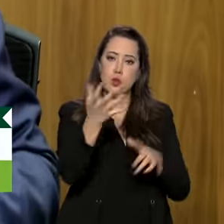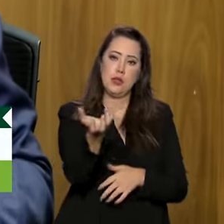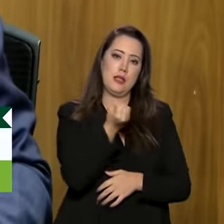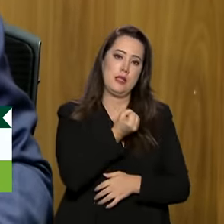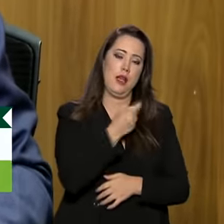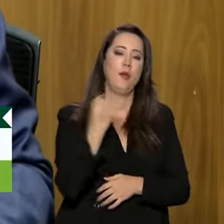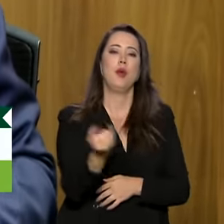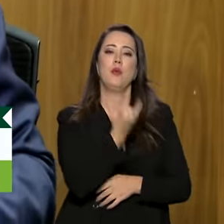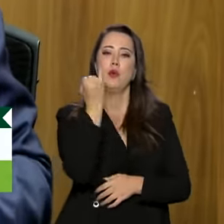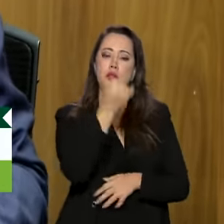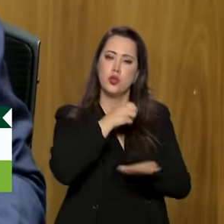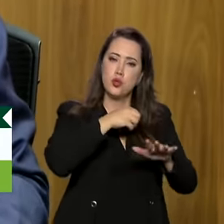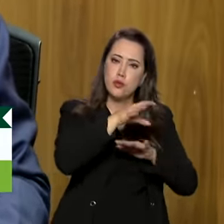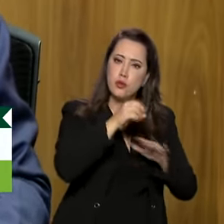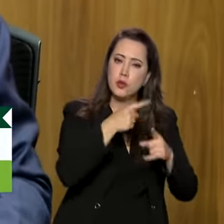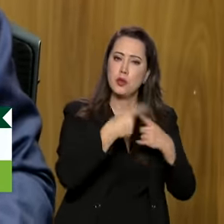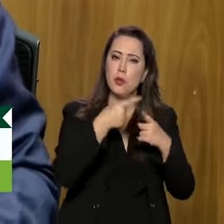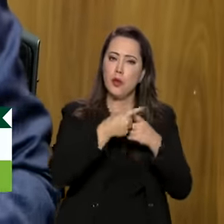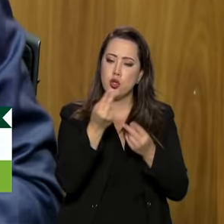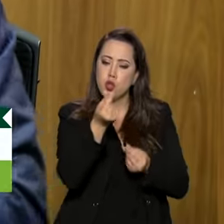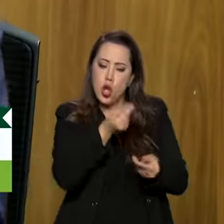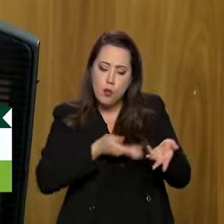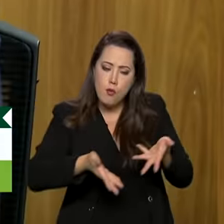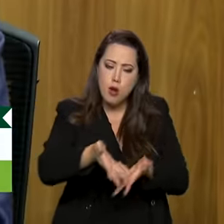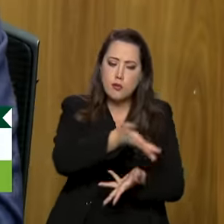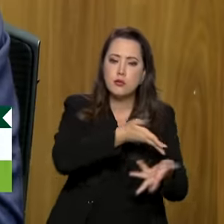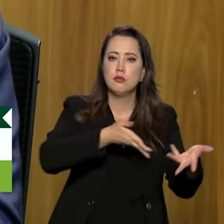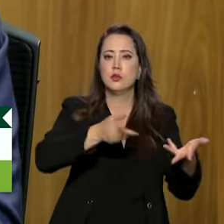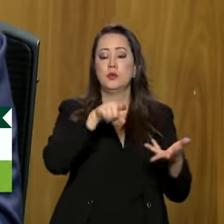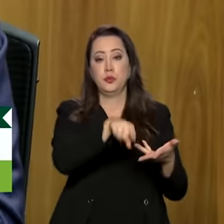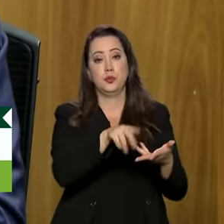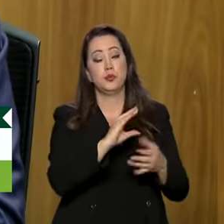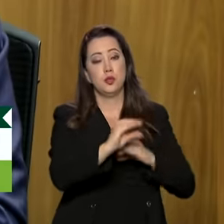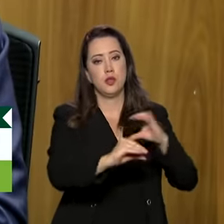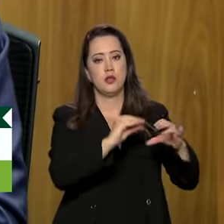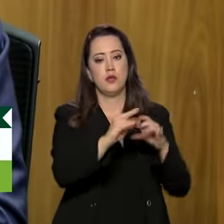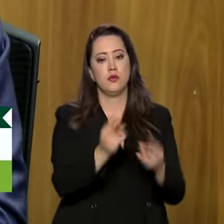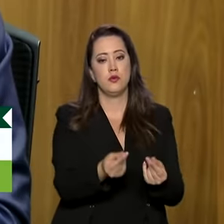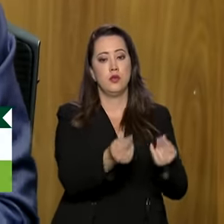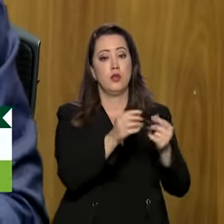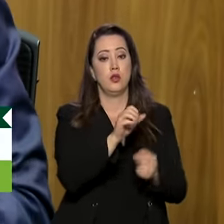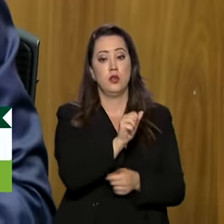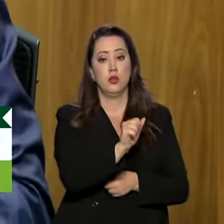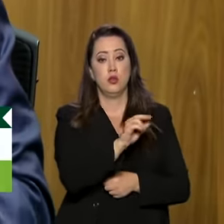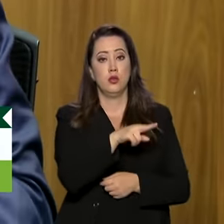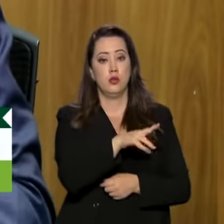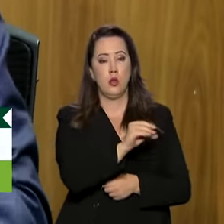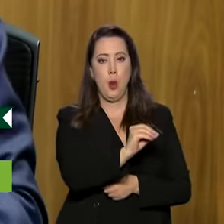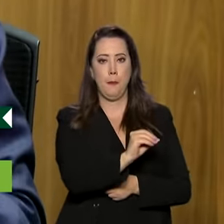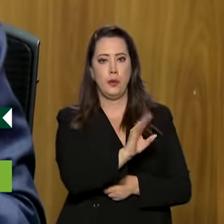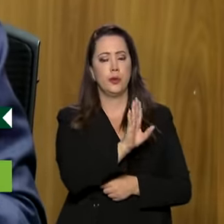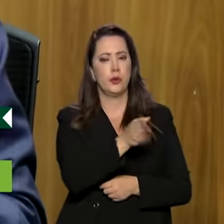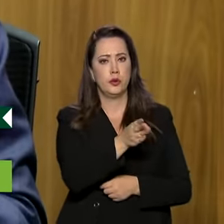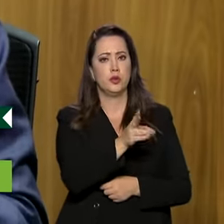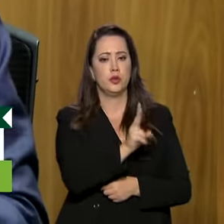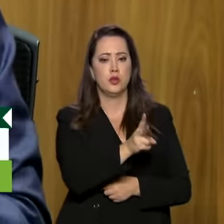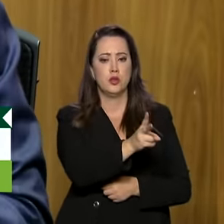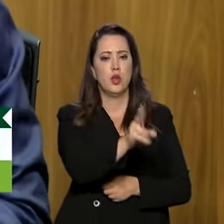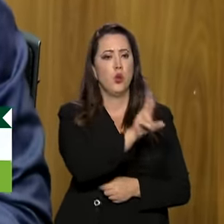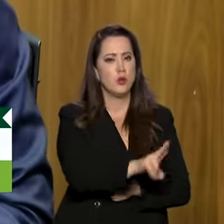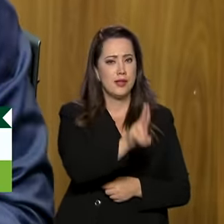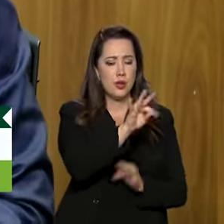porque nós teremos mais dinheiro e este recurso normalmente do abono ele é integralmente